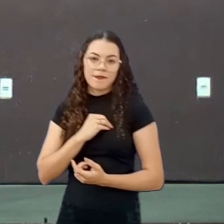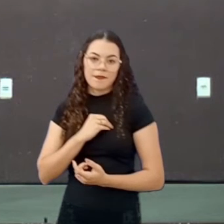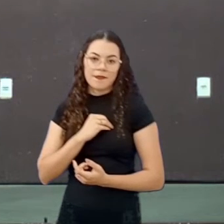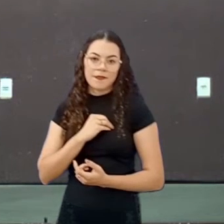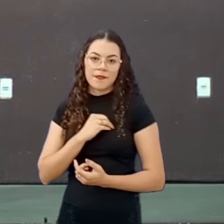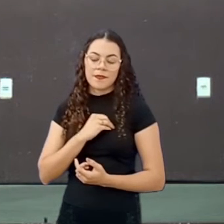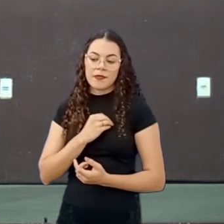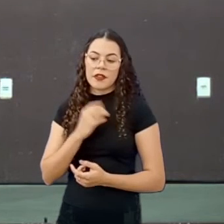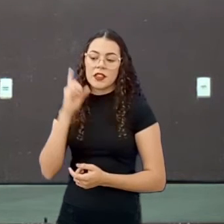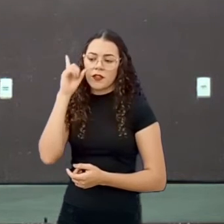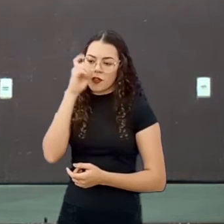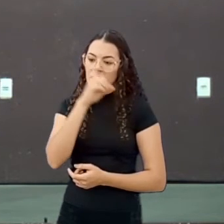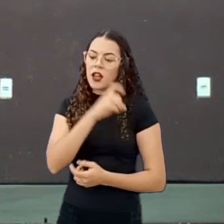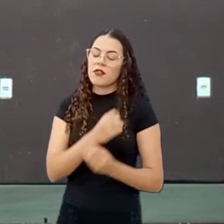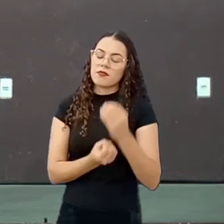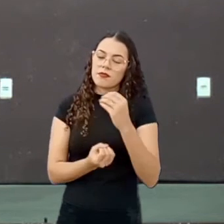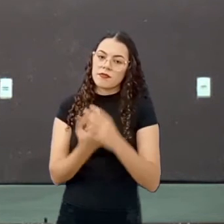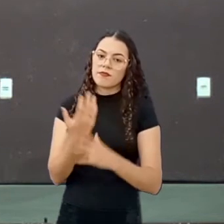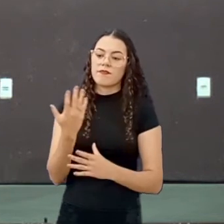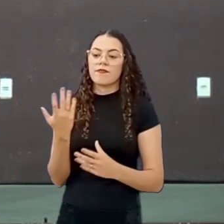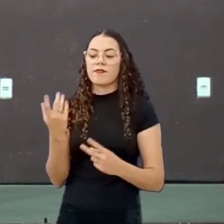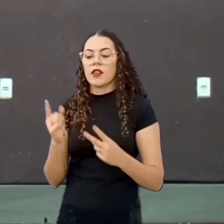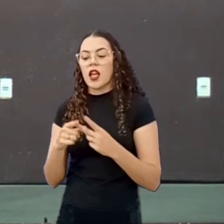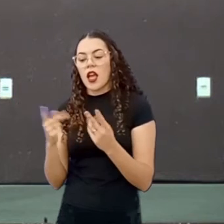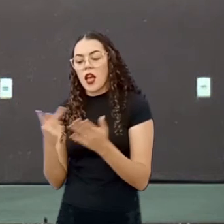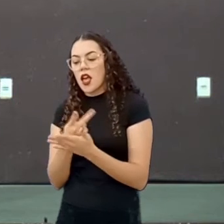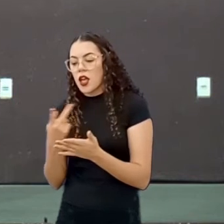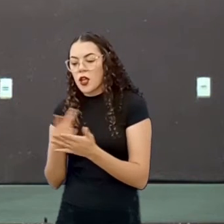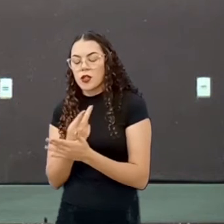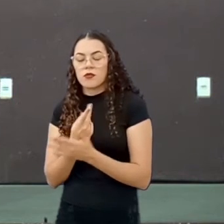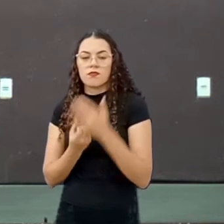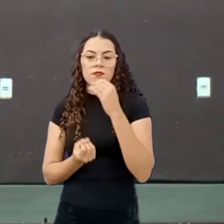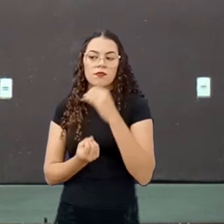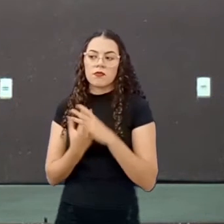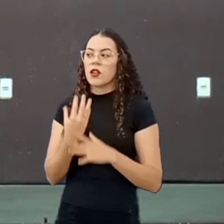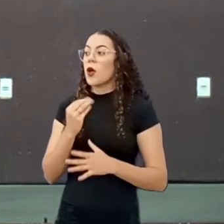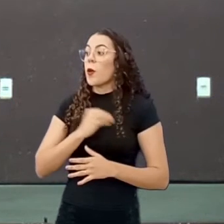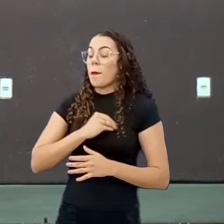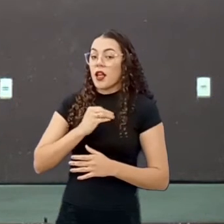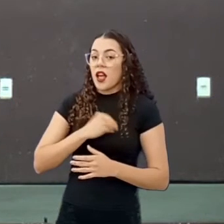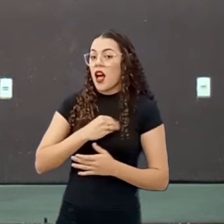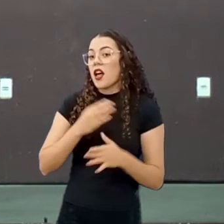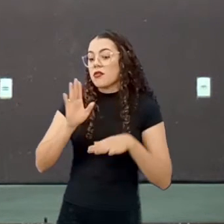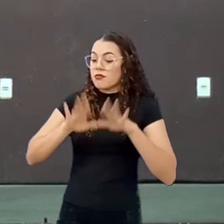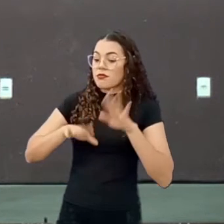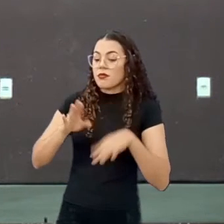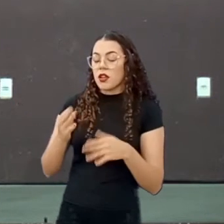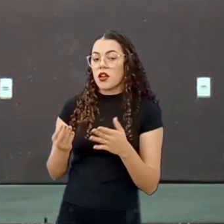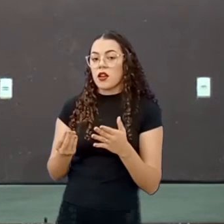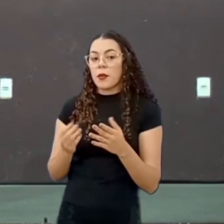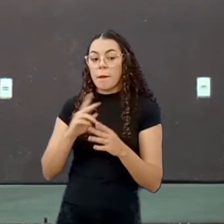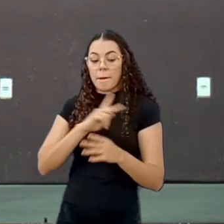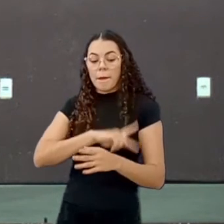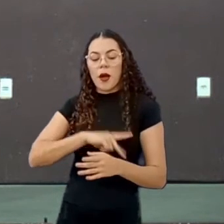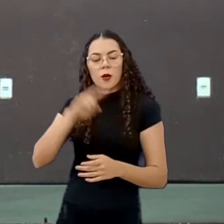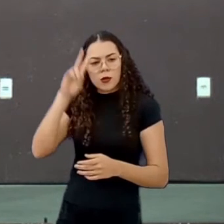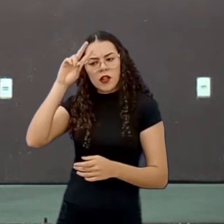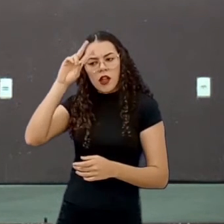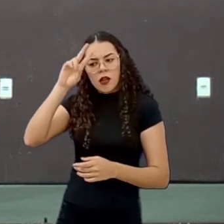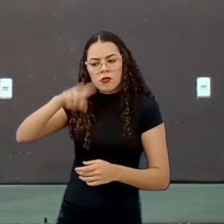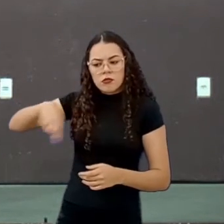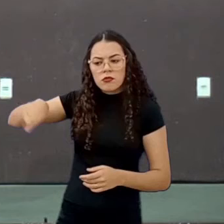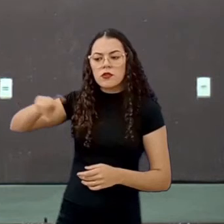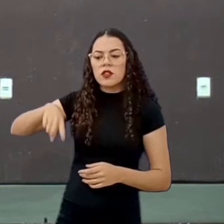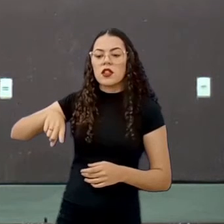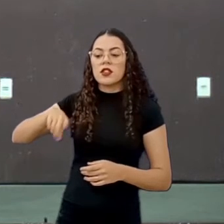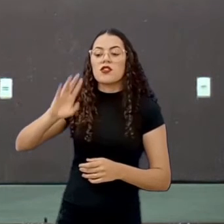Mesmo em meio às dificuldades, mesmo em meio aos erros, os pecados que alguns cometiam, Paulo lembra a eles